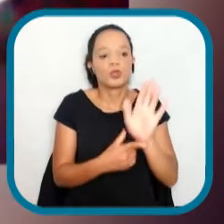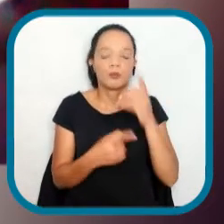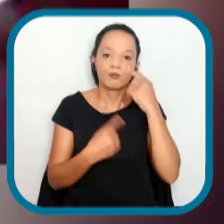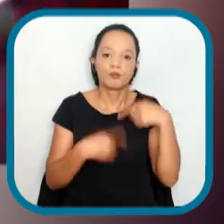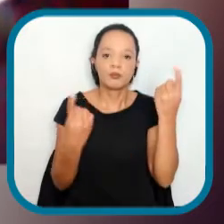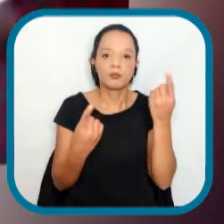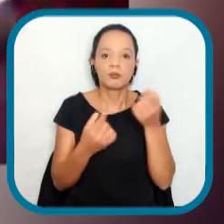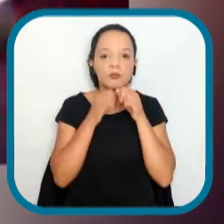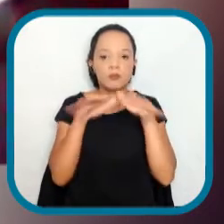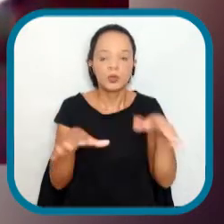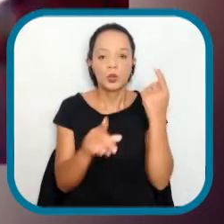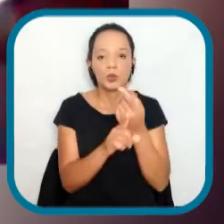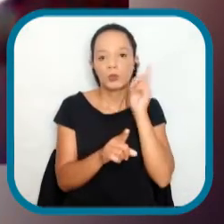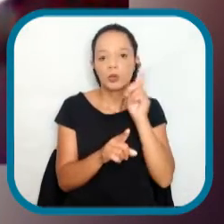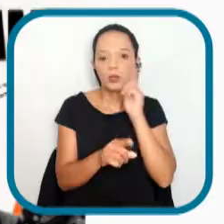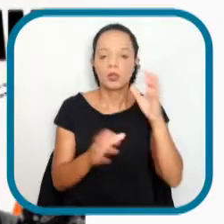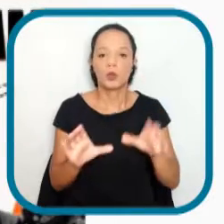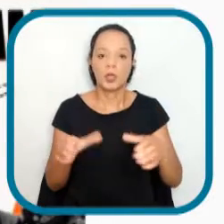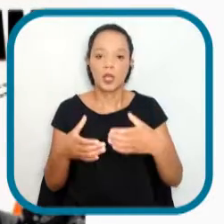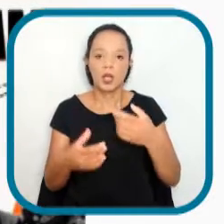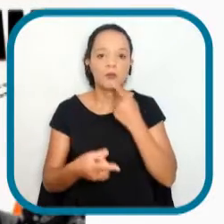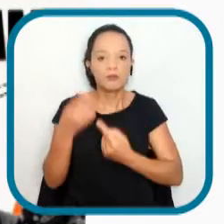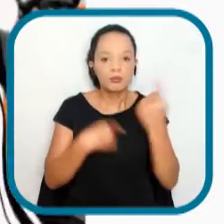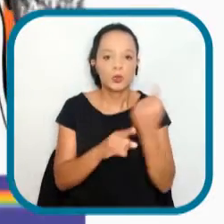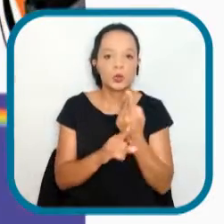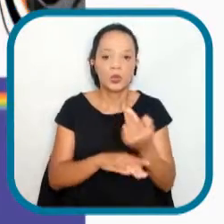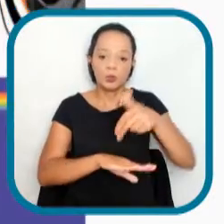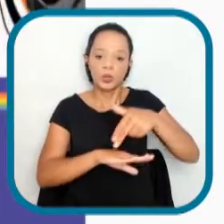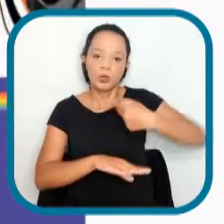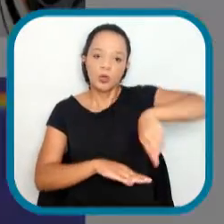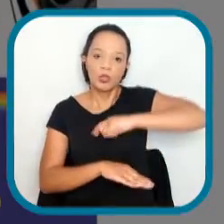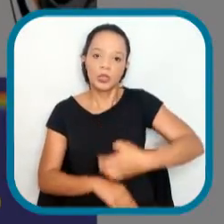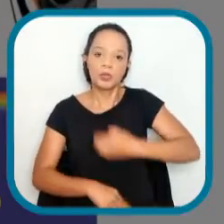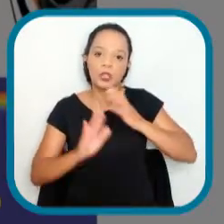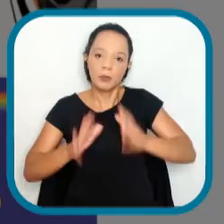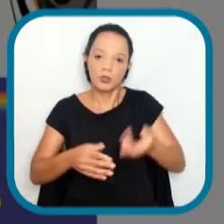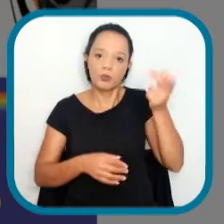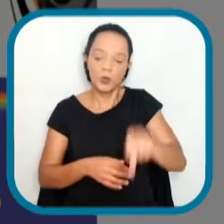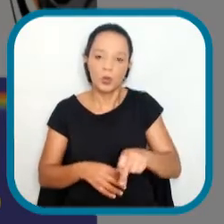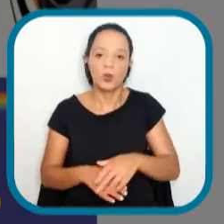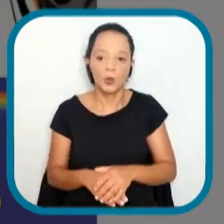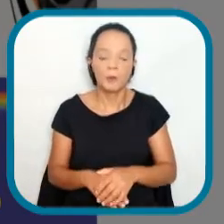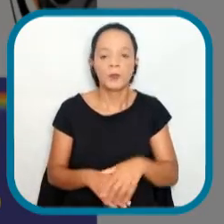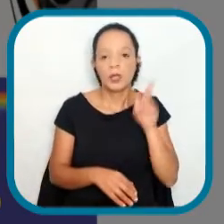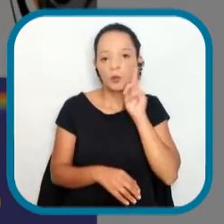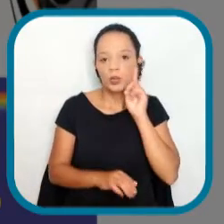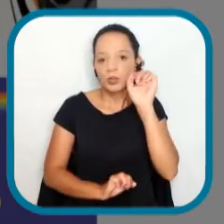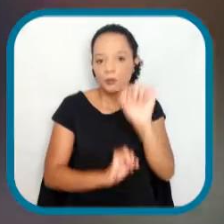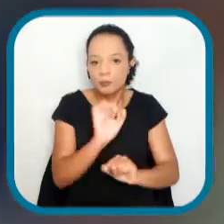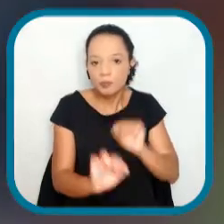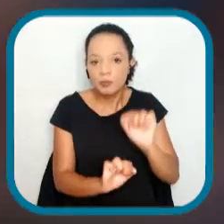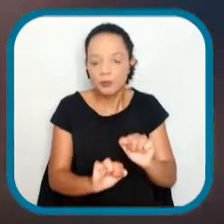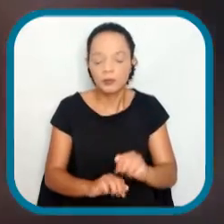por exemplo, divulgar, por exemplo, mensagens importantes da comunidade, reivindicações ou tomadas de posição que a gente acha necessário tomar, pela sua premência e